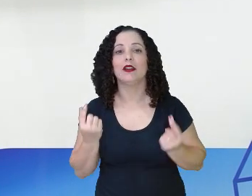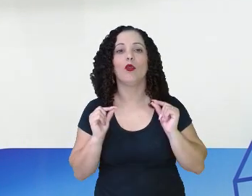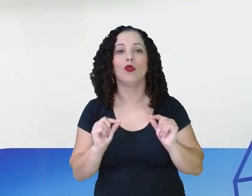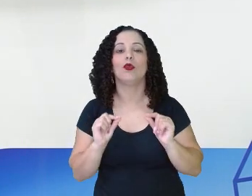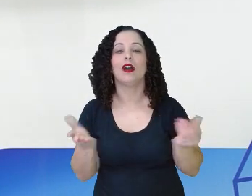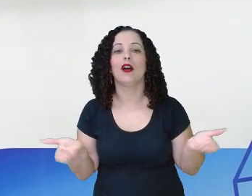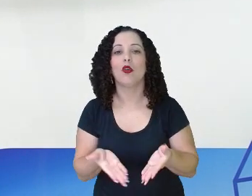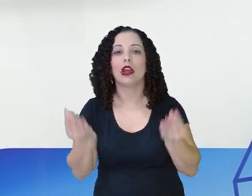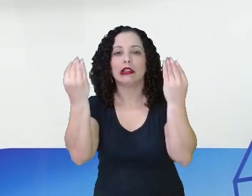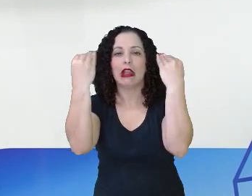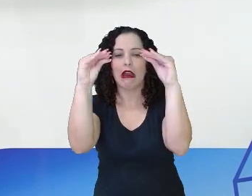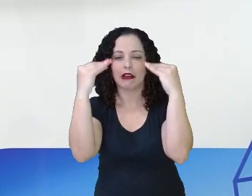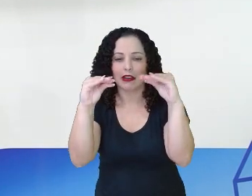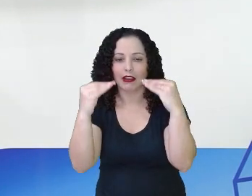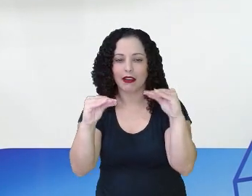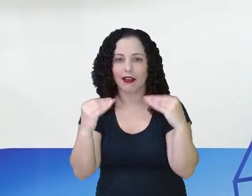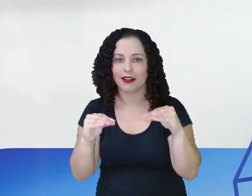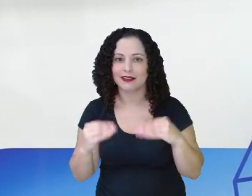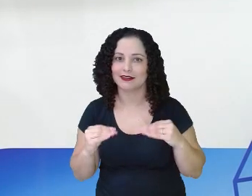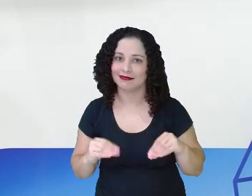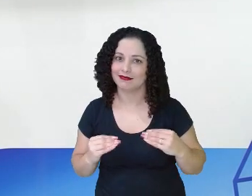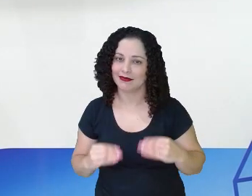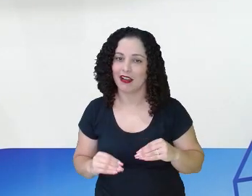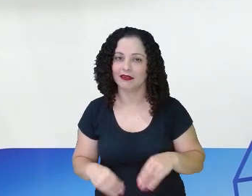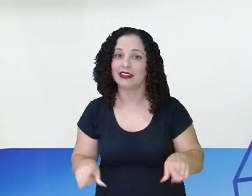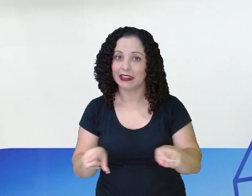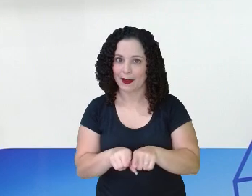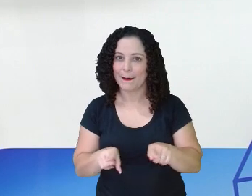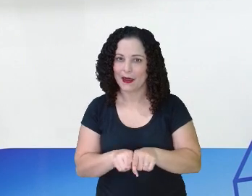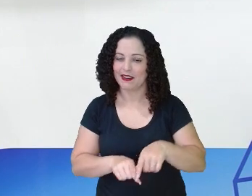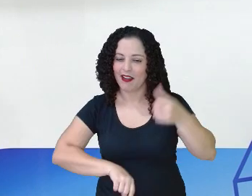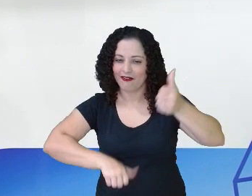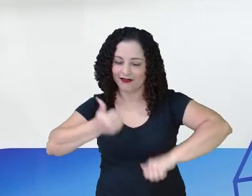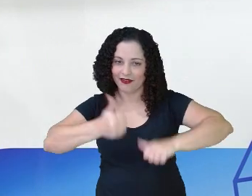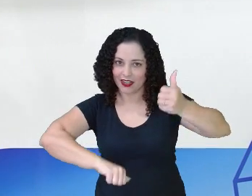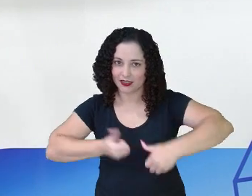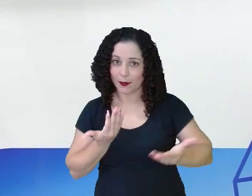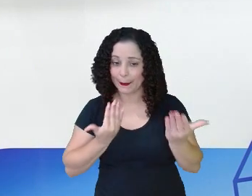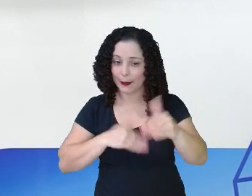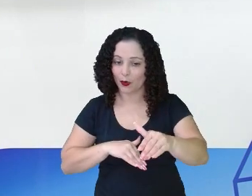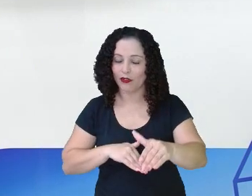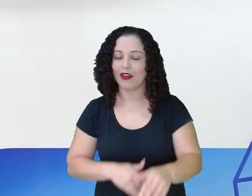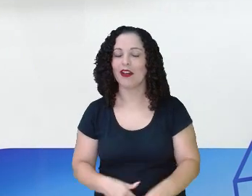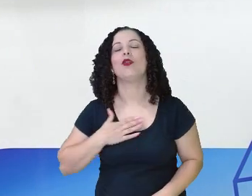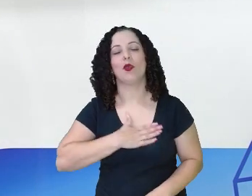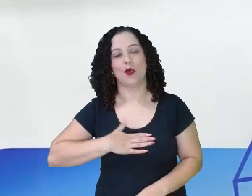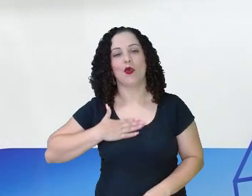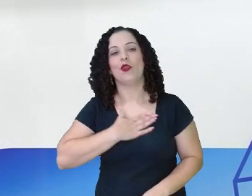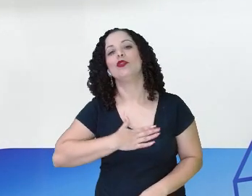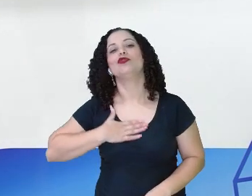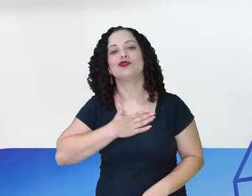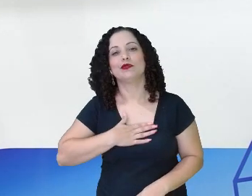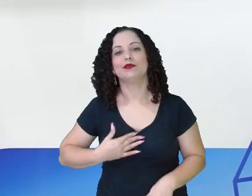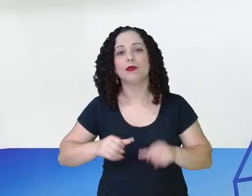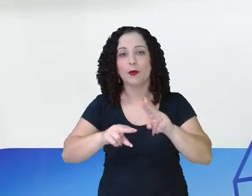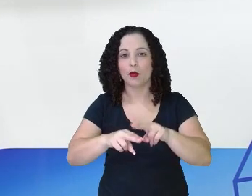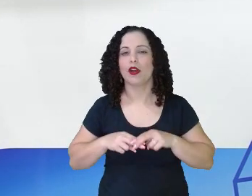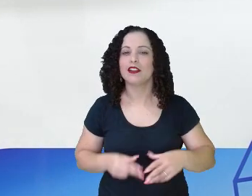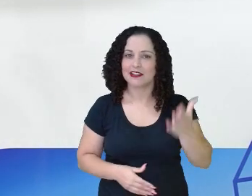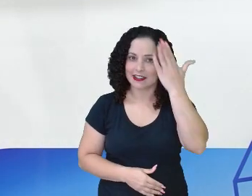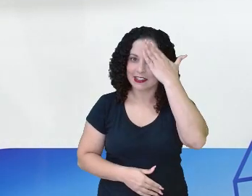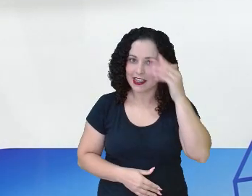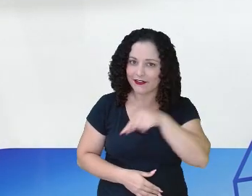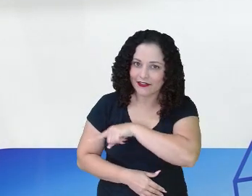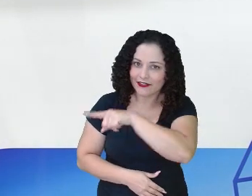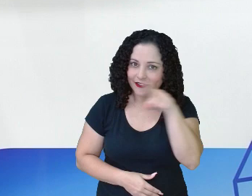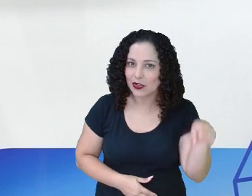Acrescentar é outra. Normalmente em provas externas, eu gosto de trabalhar questões de provas externas, porque eu sei que você do 5º